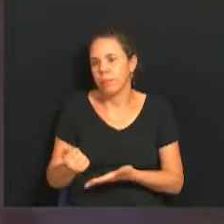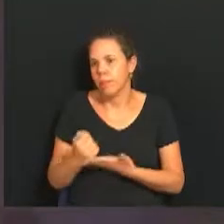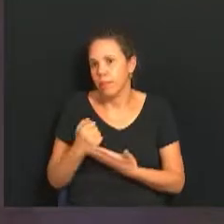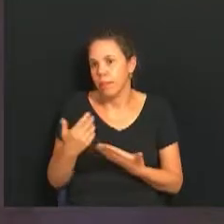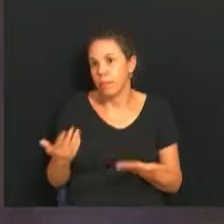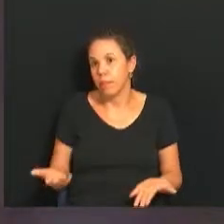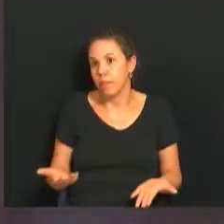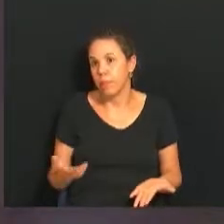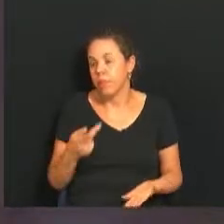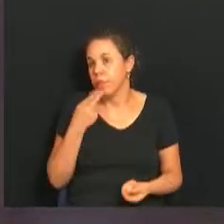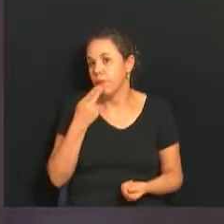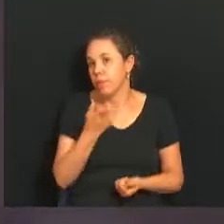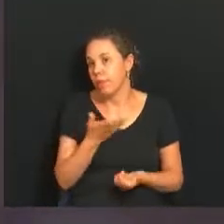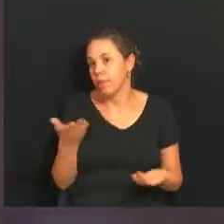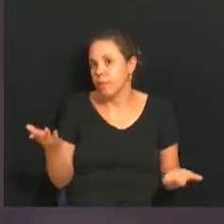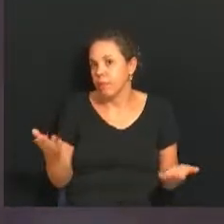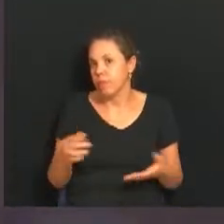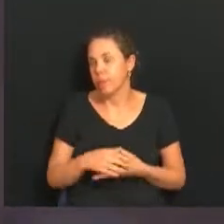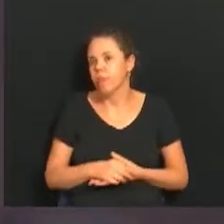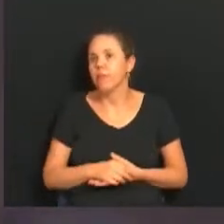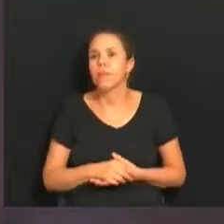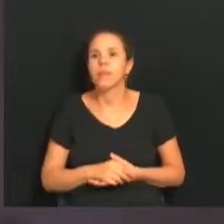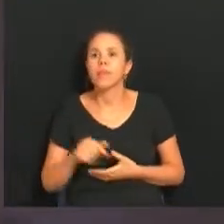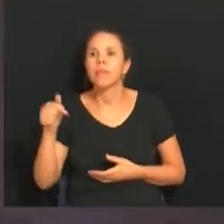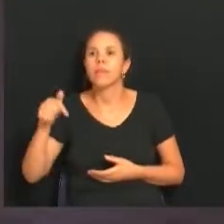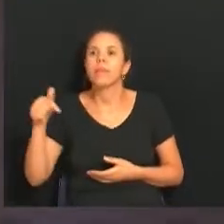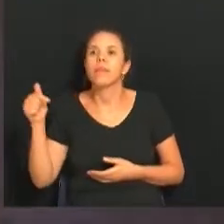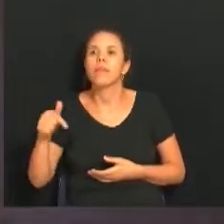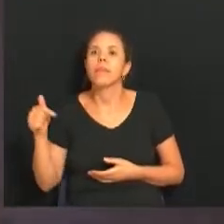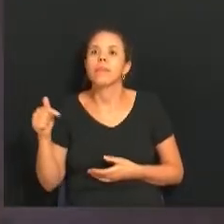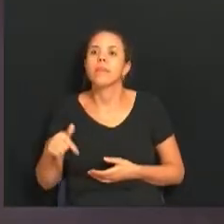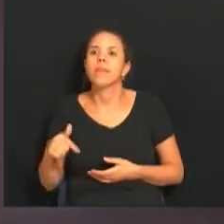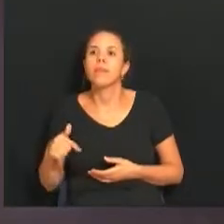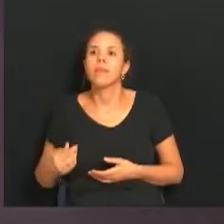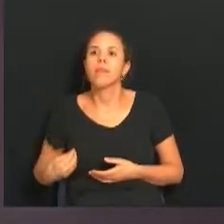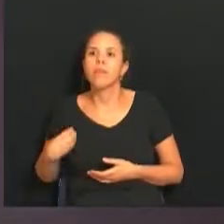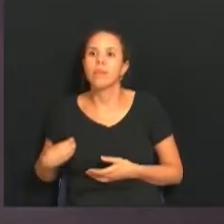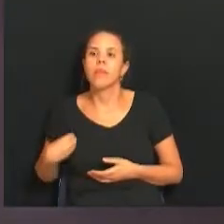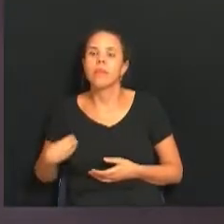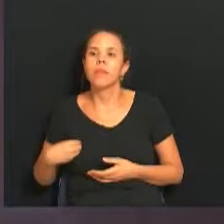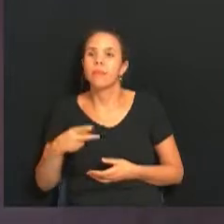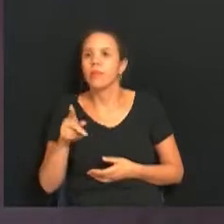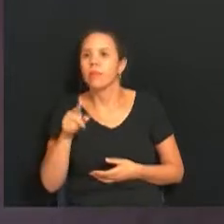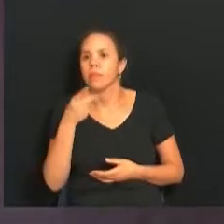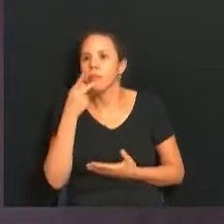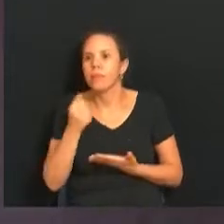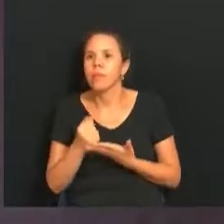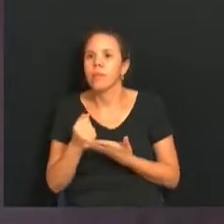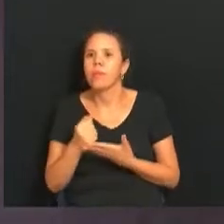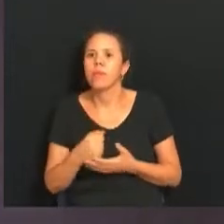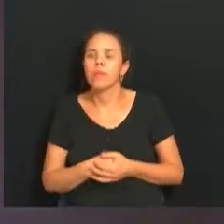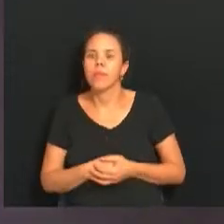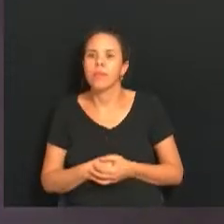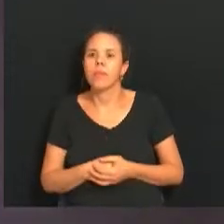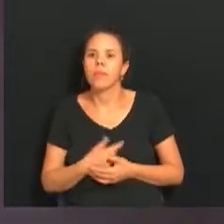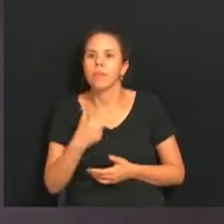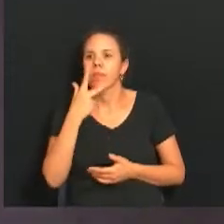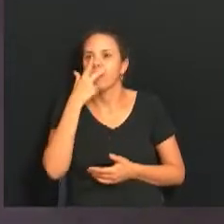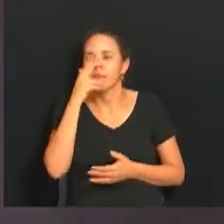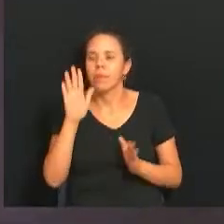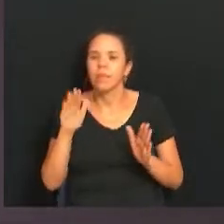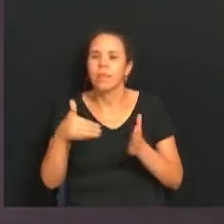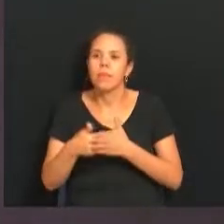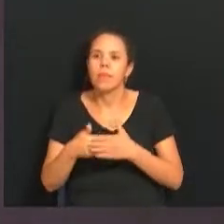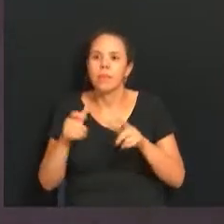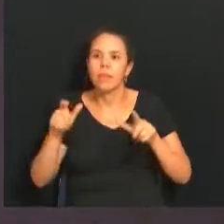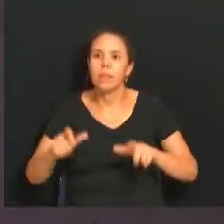eu digo para vocês o seguinte, que aqui estamos aqui, quando você fala em ajuda, parece que você está fechado num